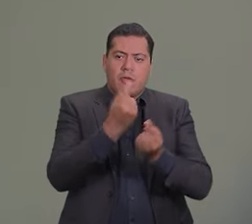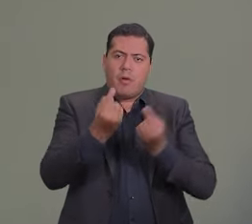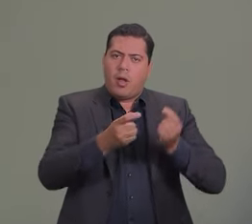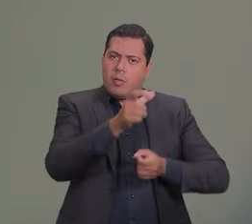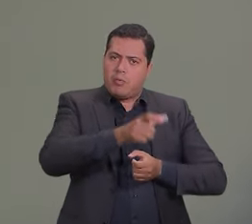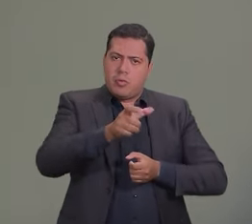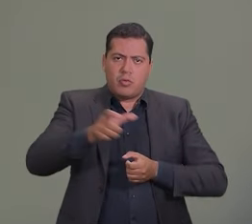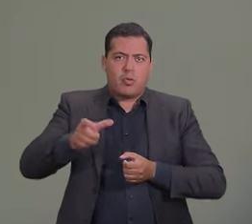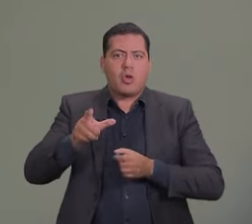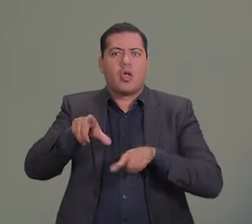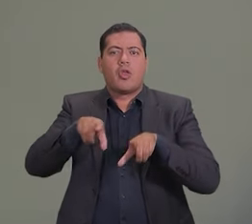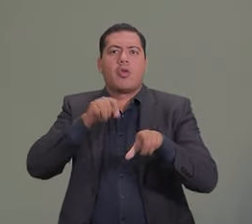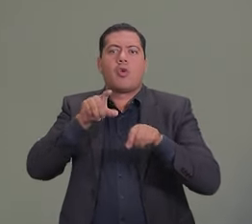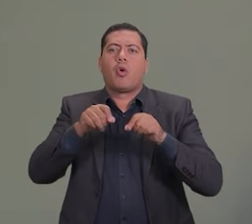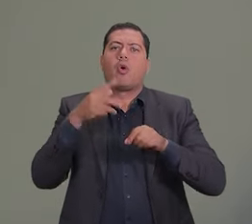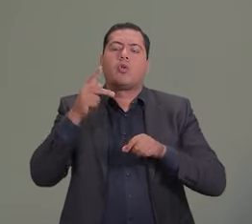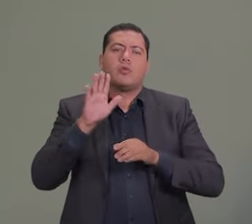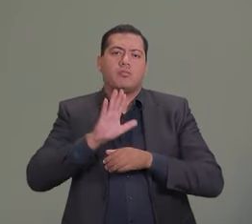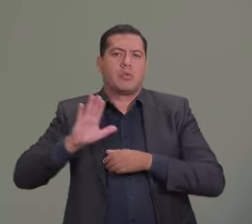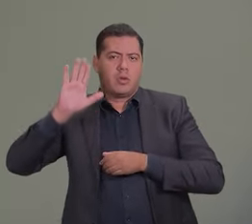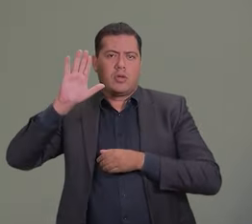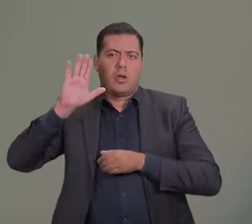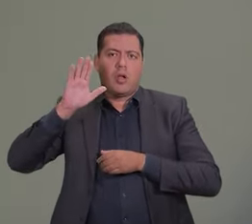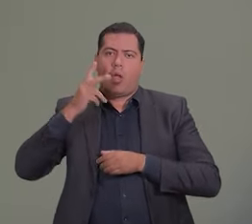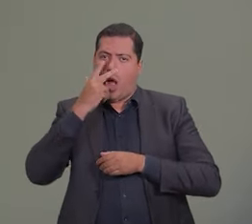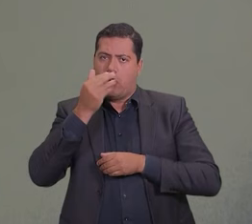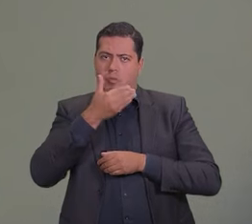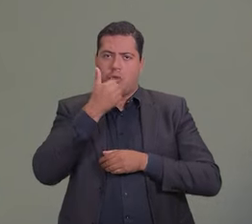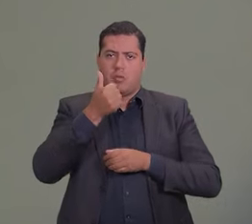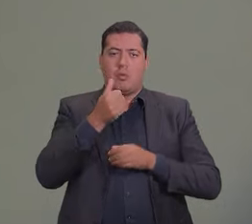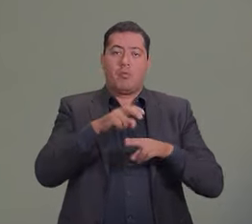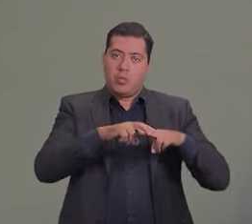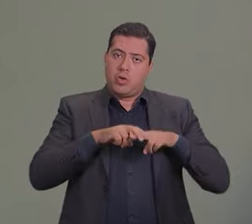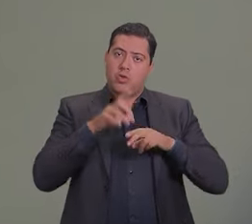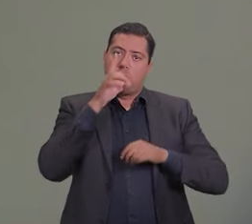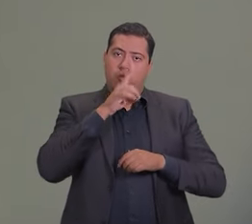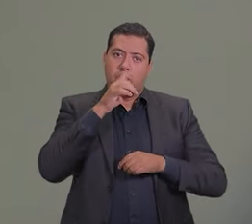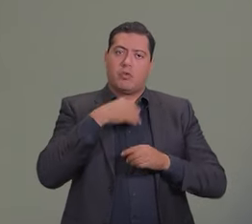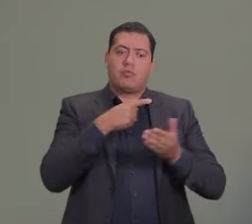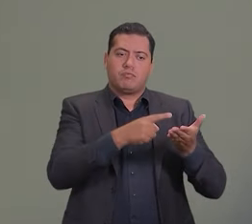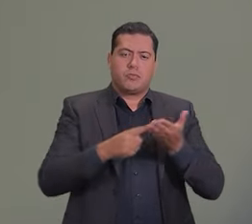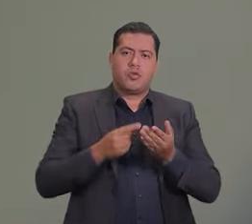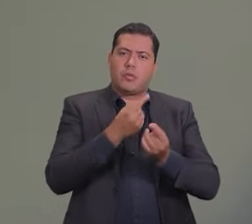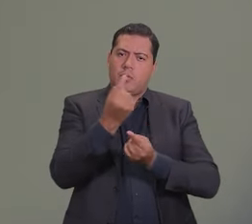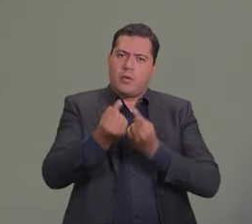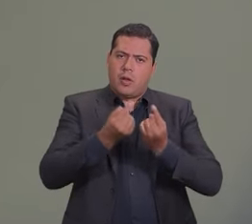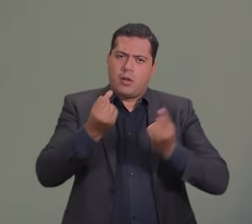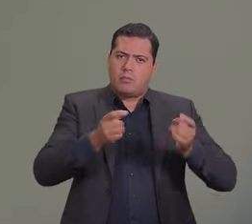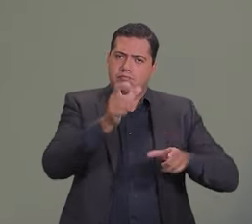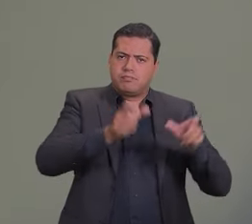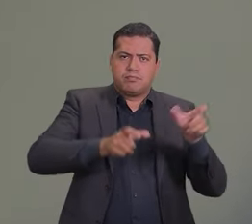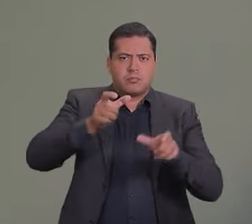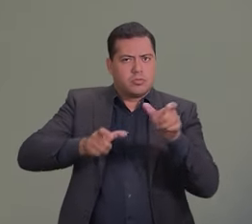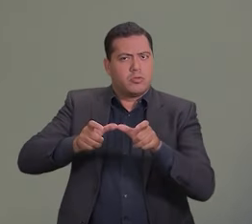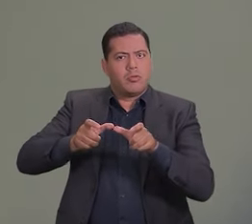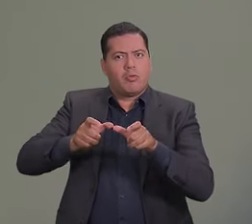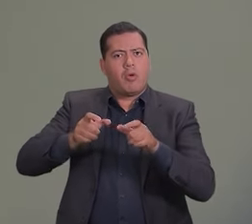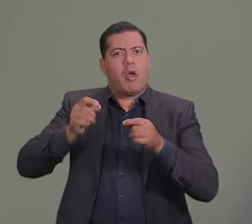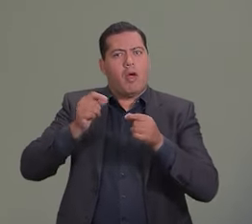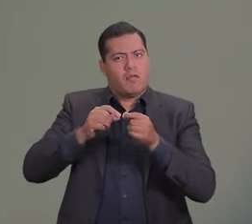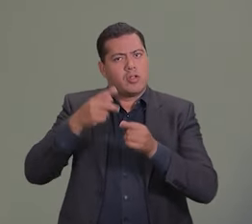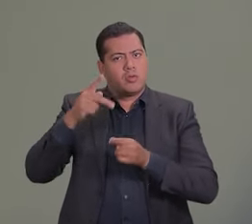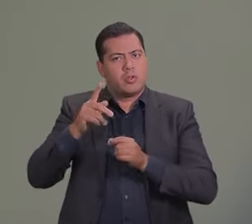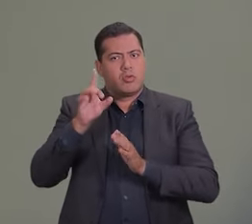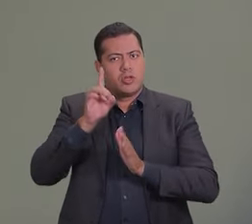domingo, convido cada eleitora e cada eleitor a exercer o seu direito fundamental de participar com tranquilidade